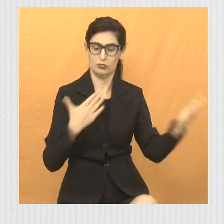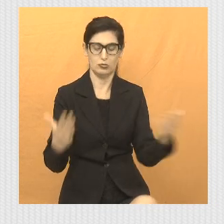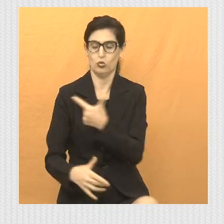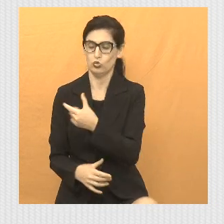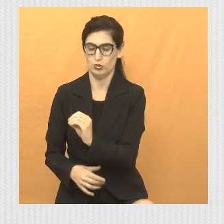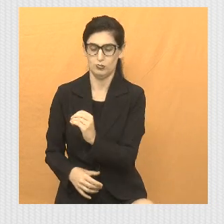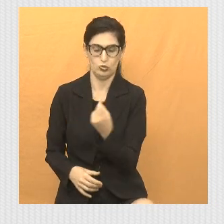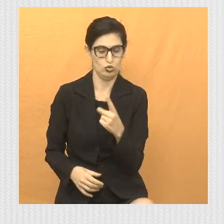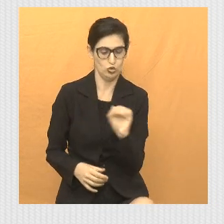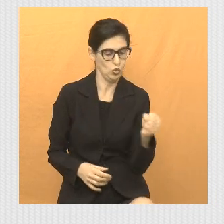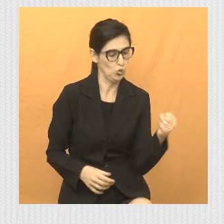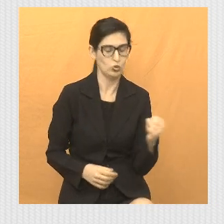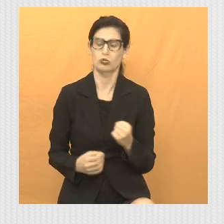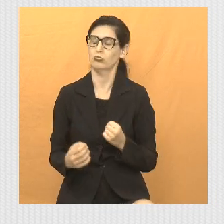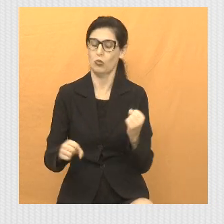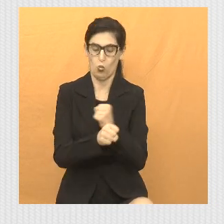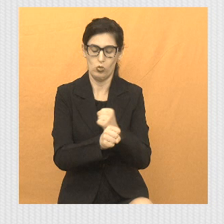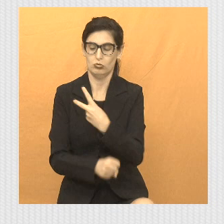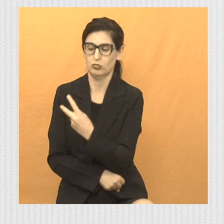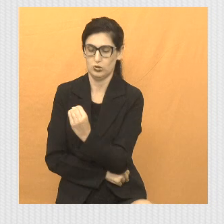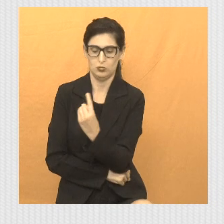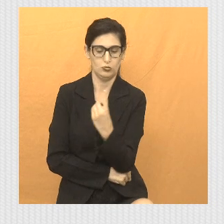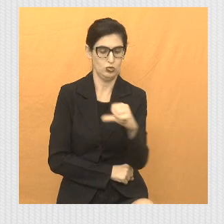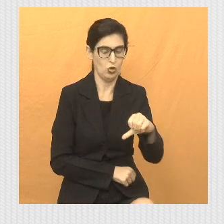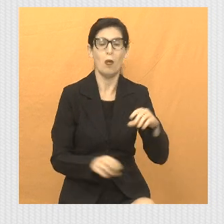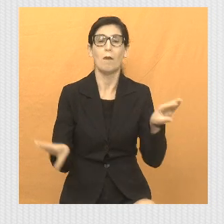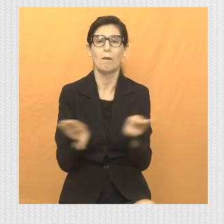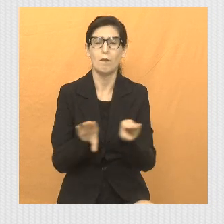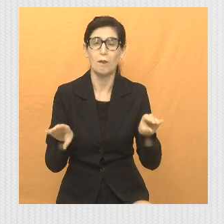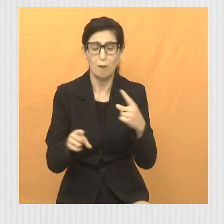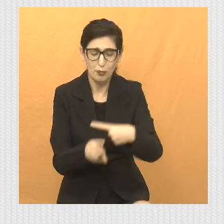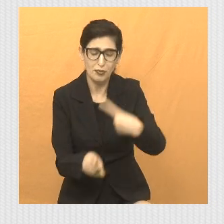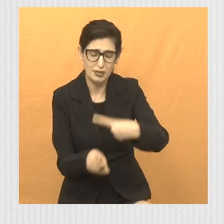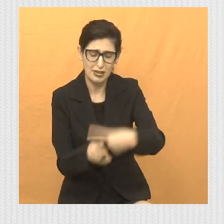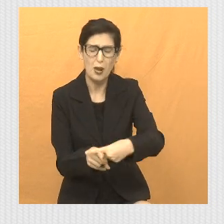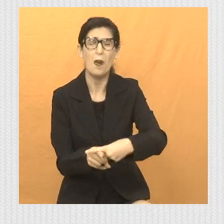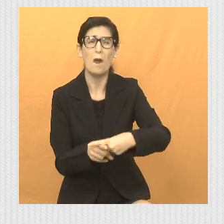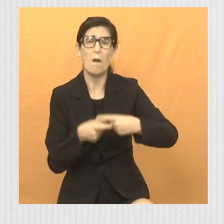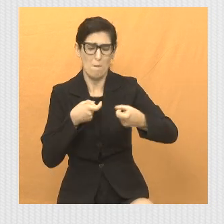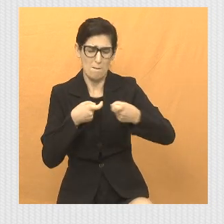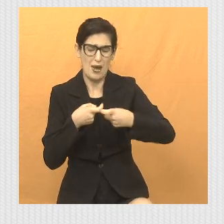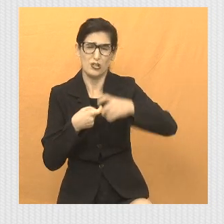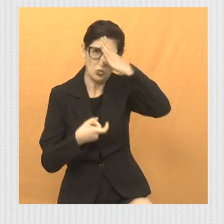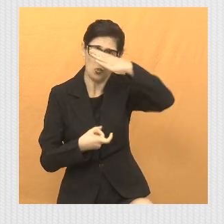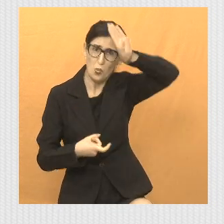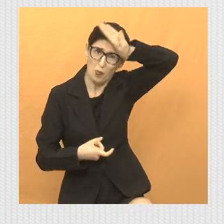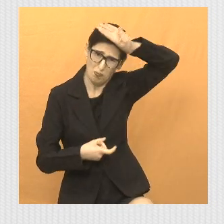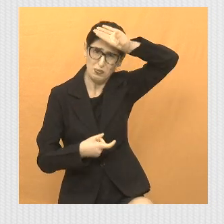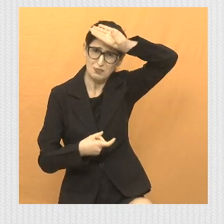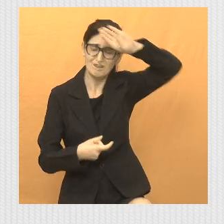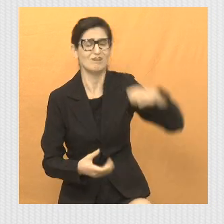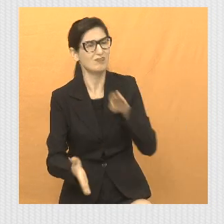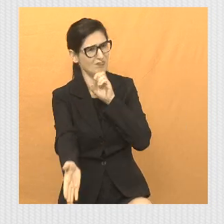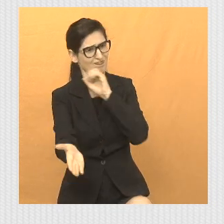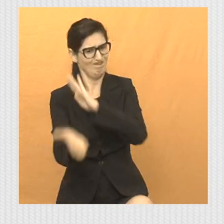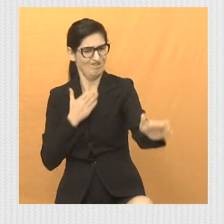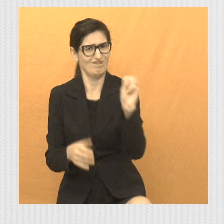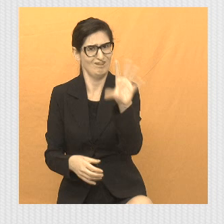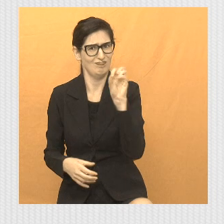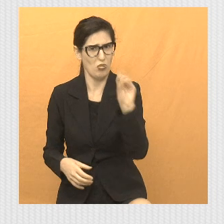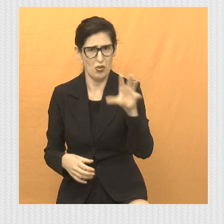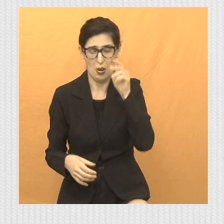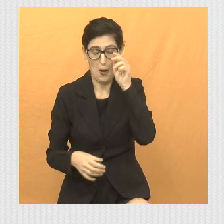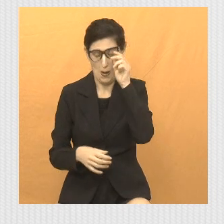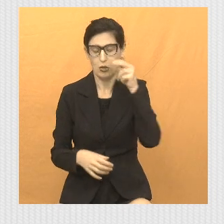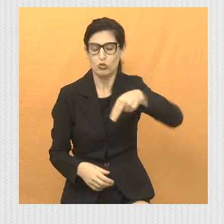2019, em função da saída dos médicos cooperados cubanos, que se deu em novembro de